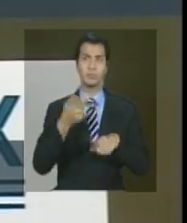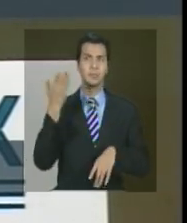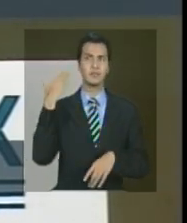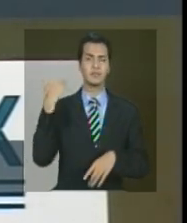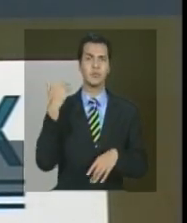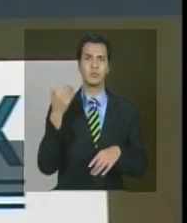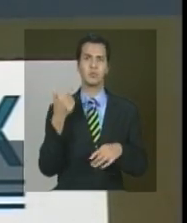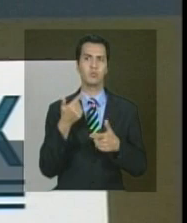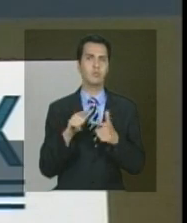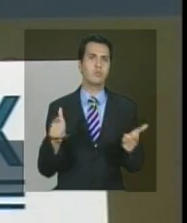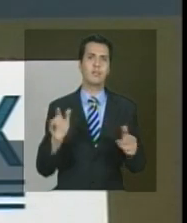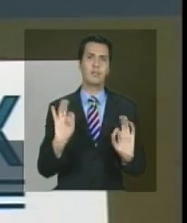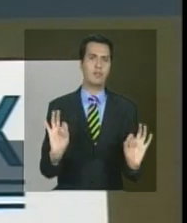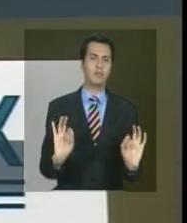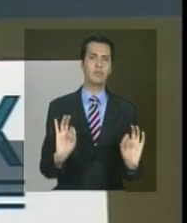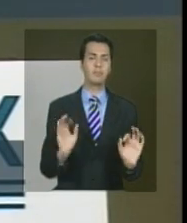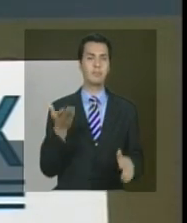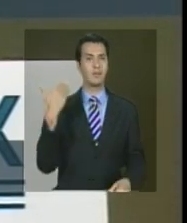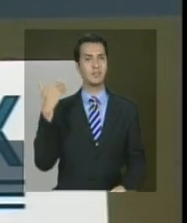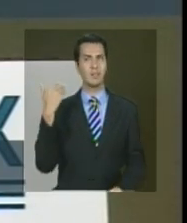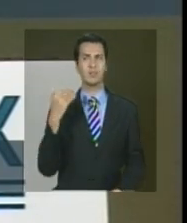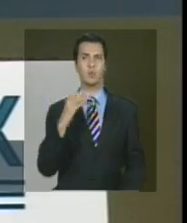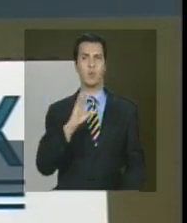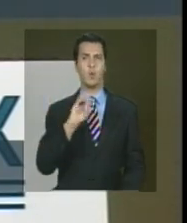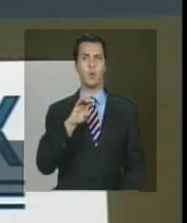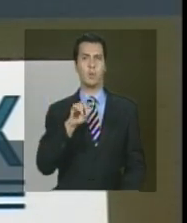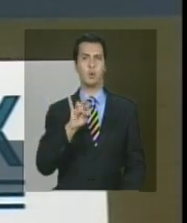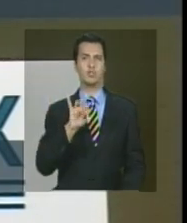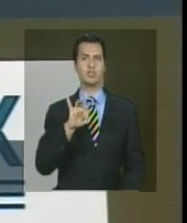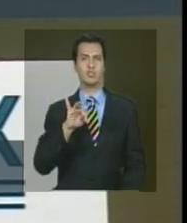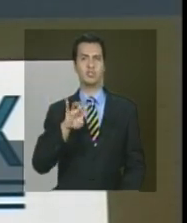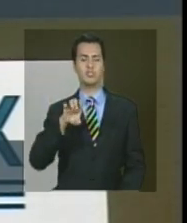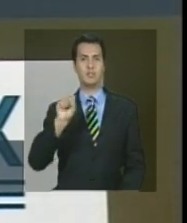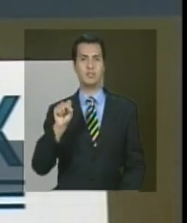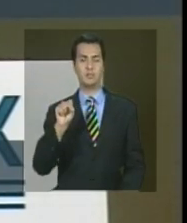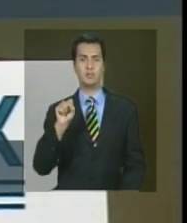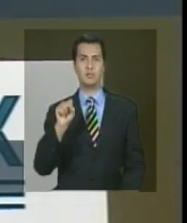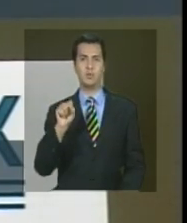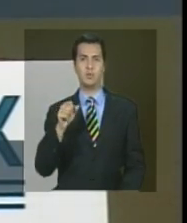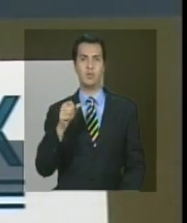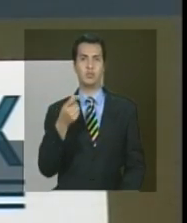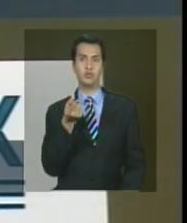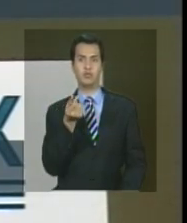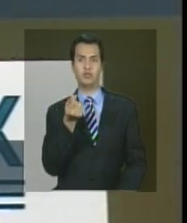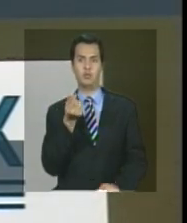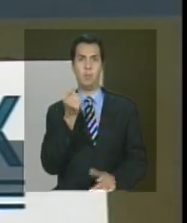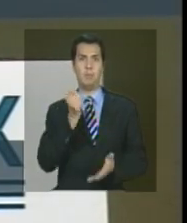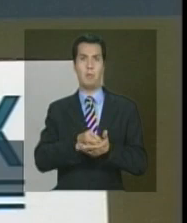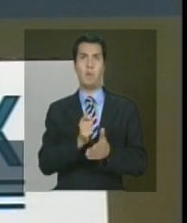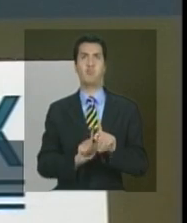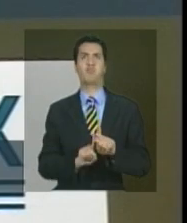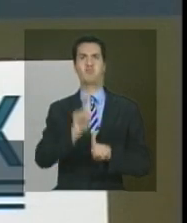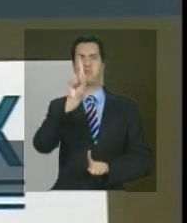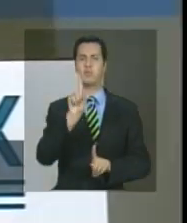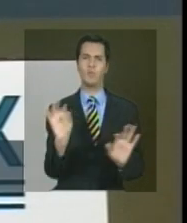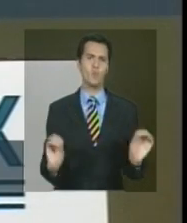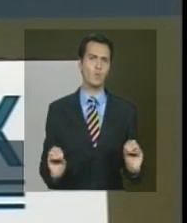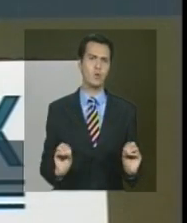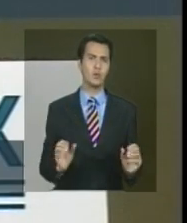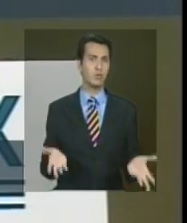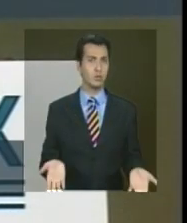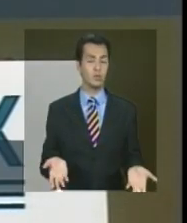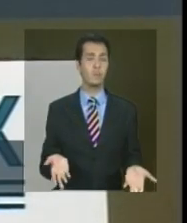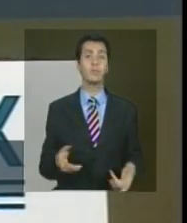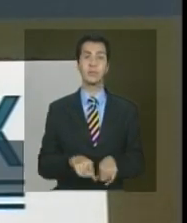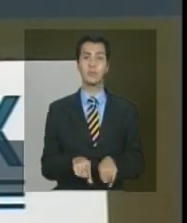esse boom das commodities, quando ainda o preço do minério de ferro não era o que é hoje.